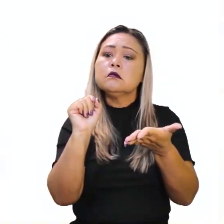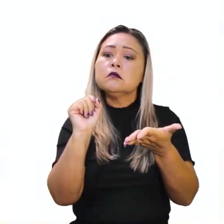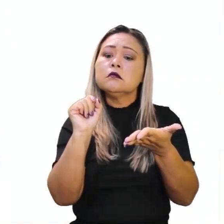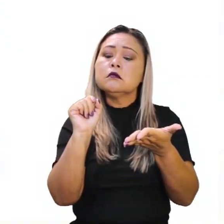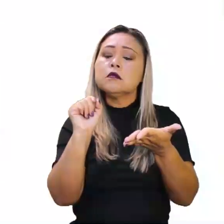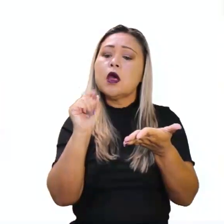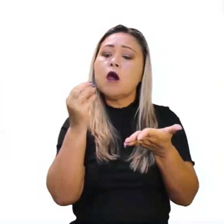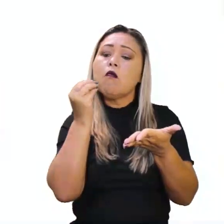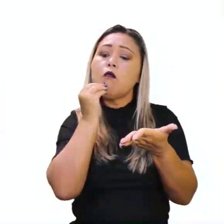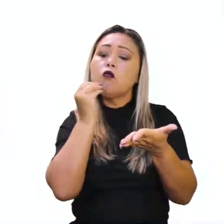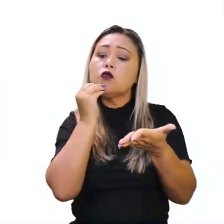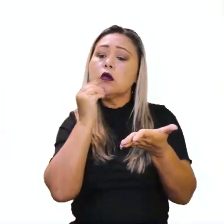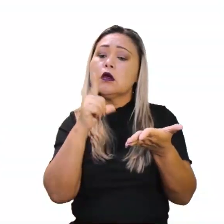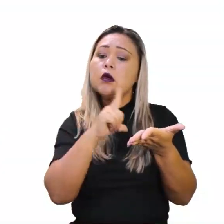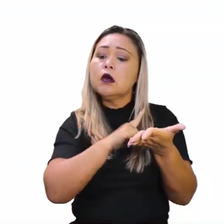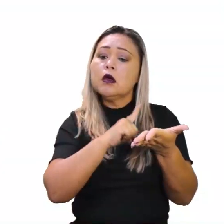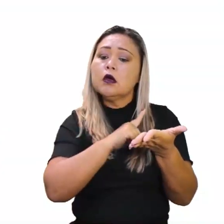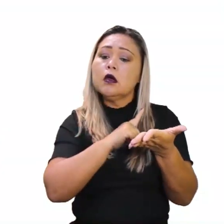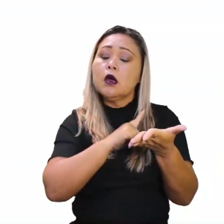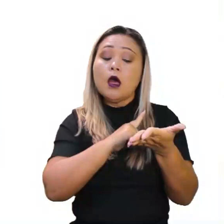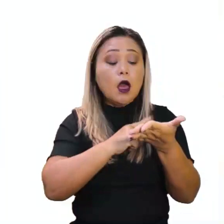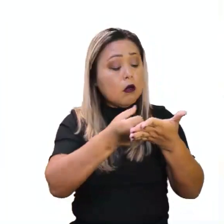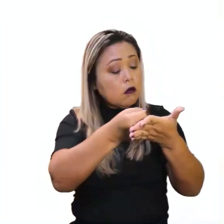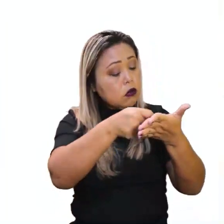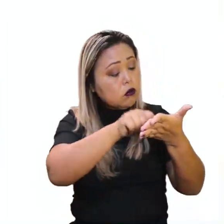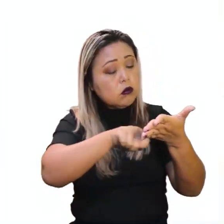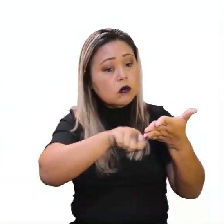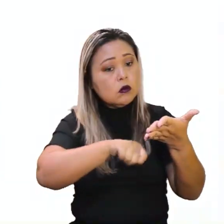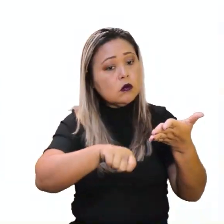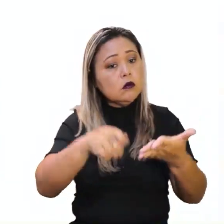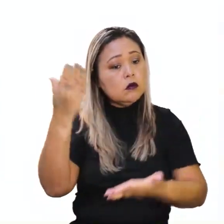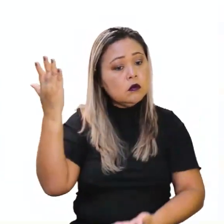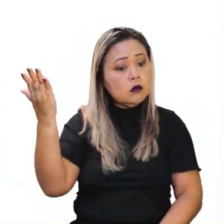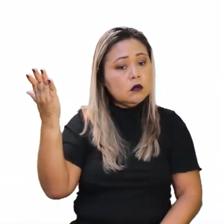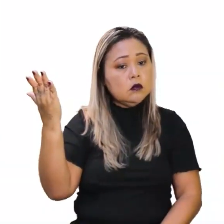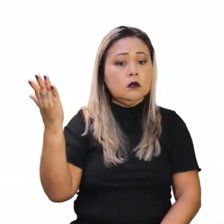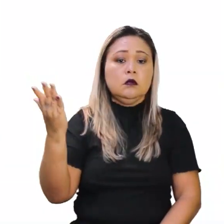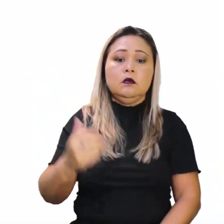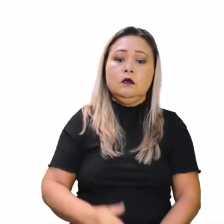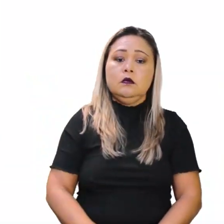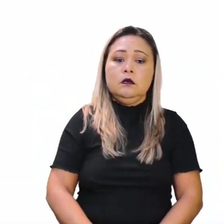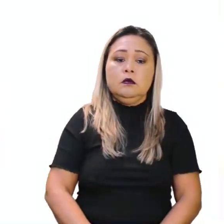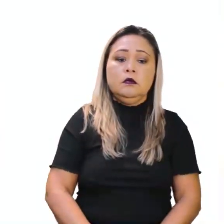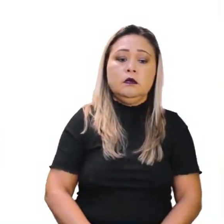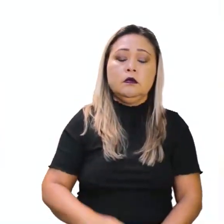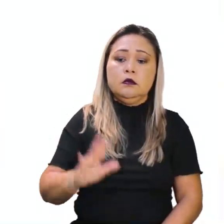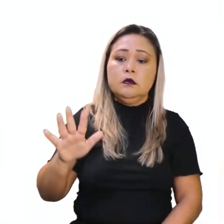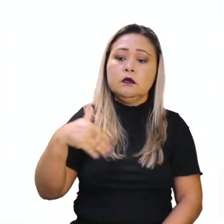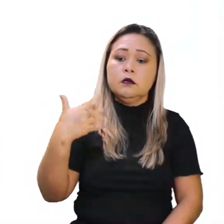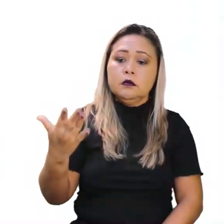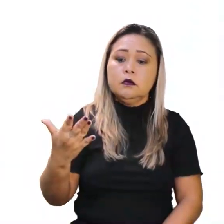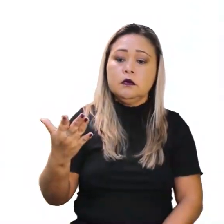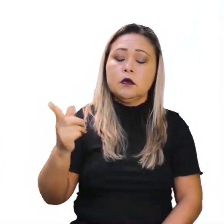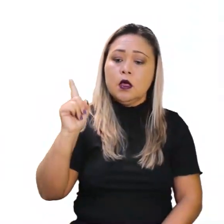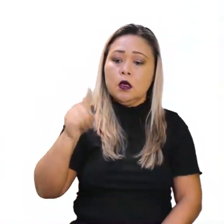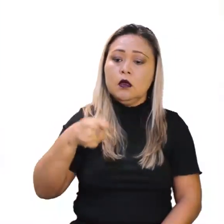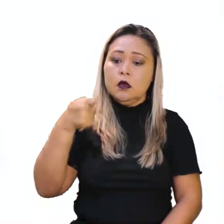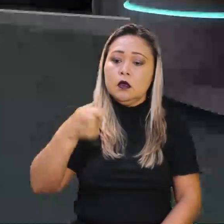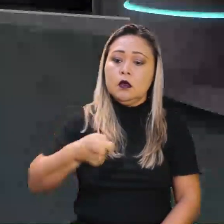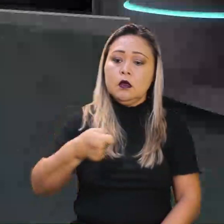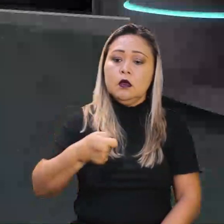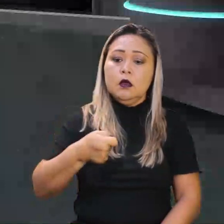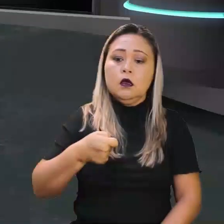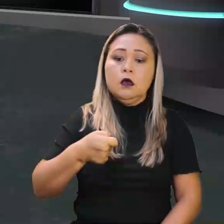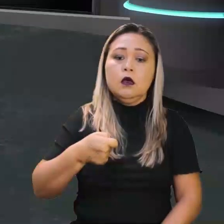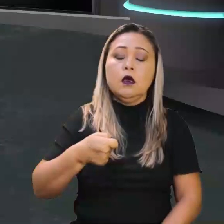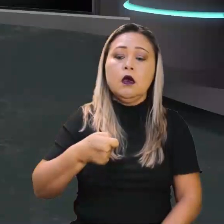é a oportunidade que você vai ter para dissertar sobre esse tema aí, sobre esse assunto. Né? Que a dissertação é muito exigida